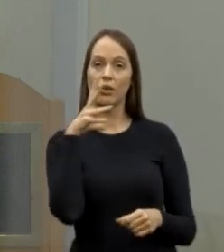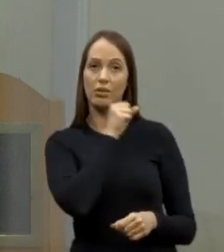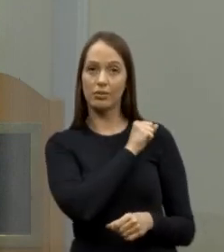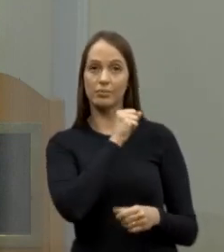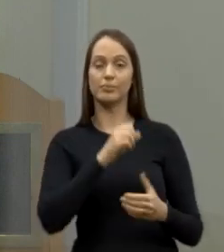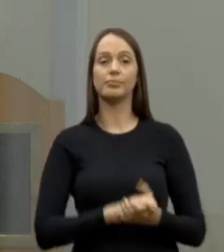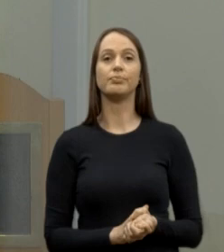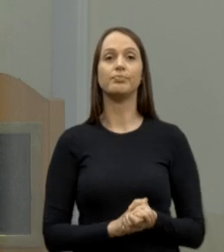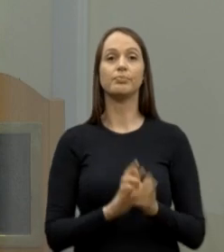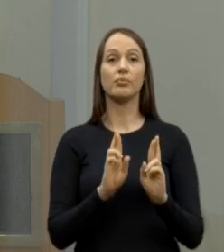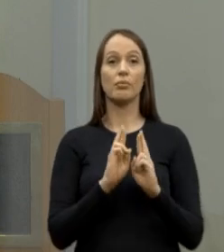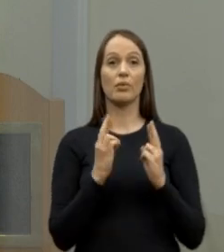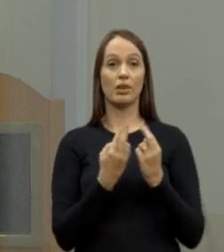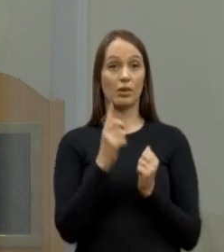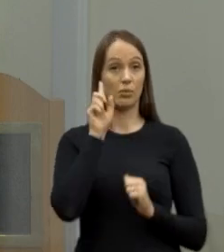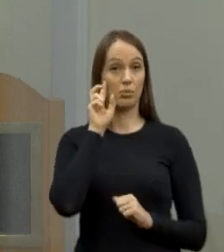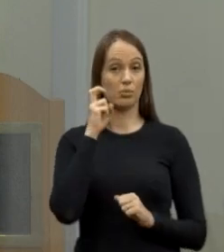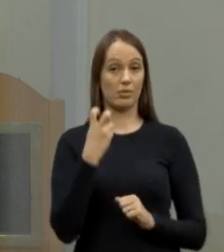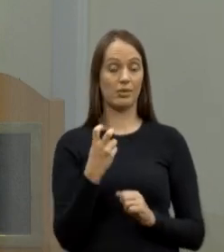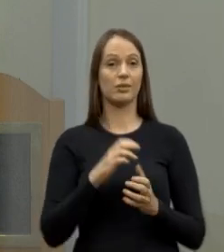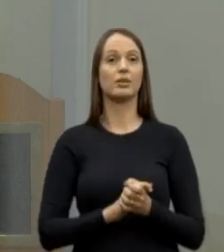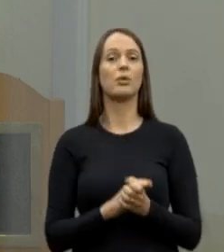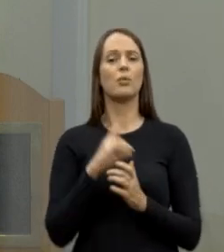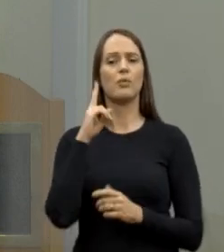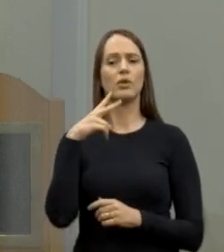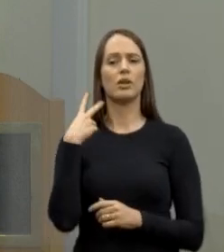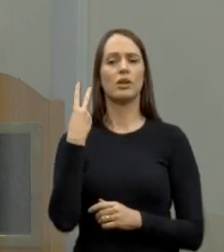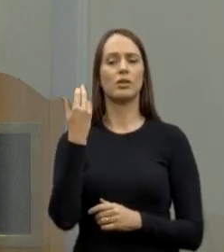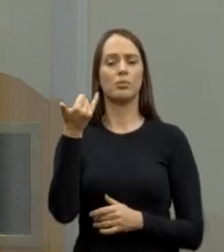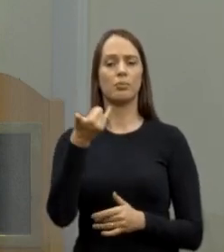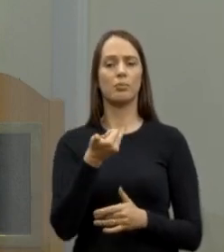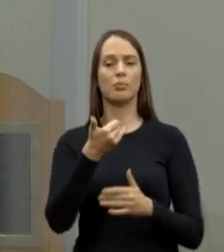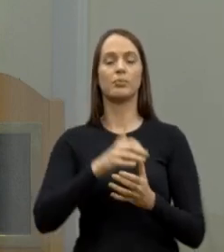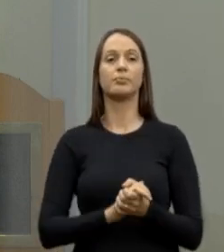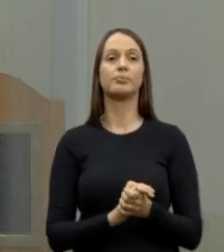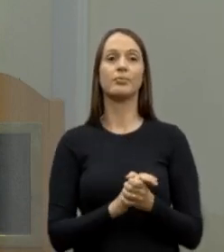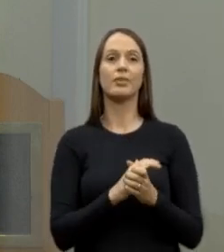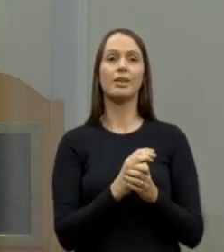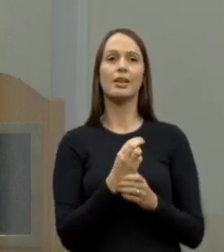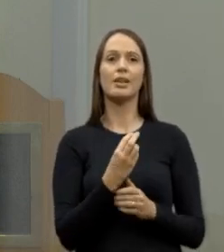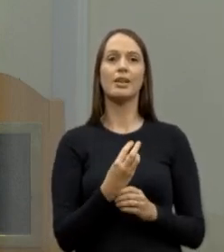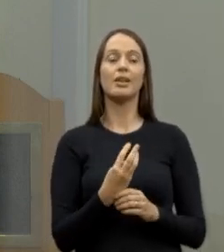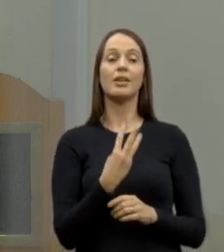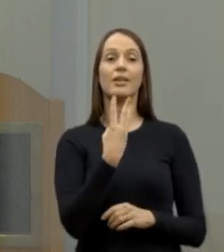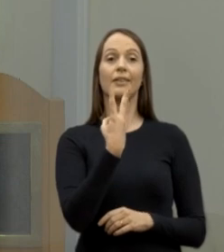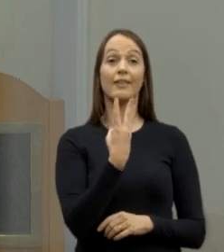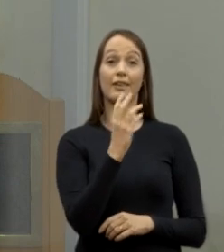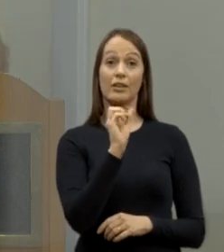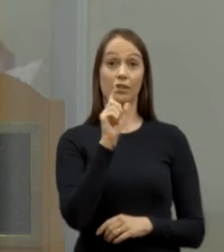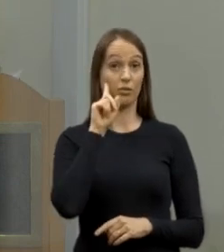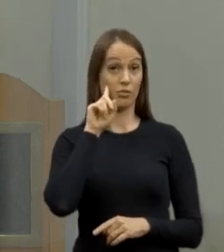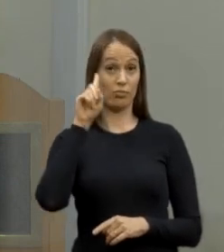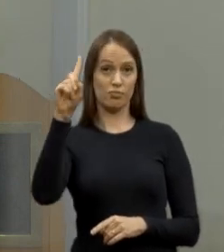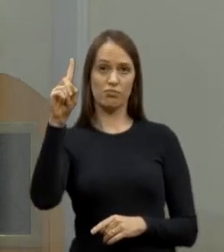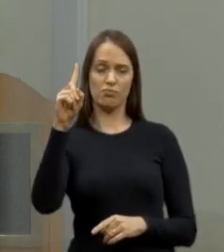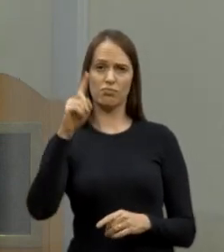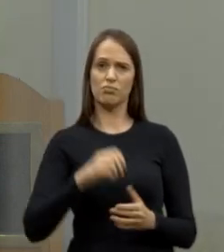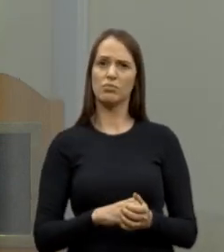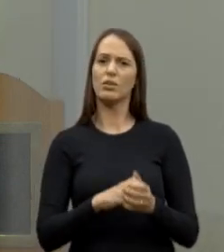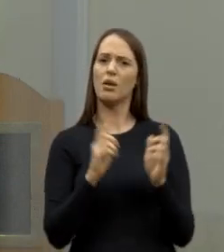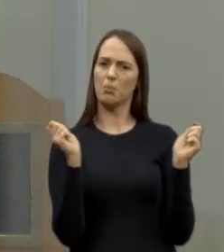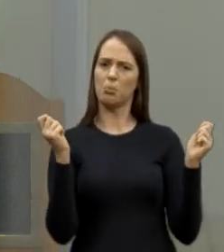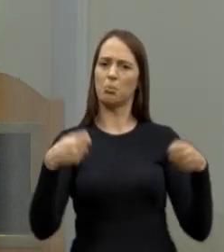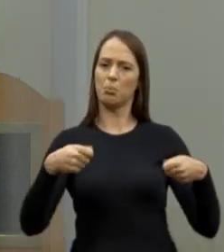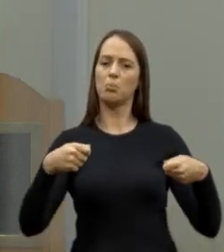sessão do dia 5, um colega disse, entre aspas, 30 dias é mais que suficiente, mas para as contas